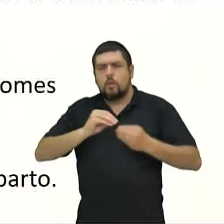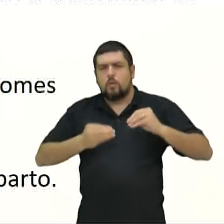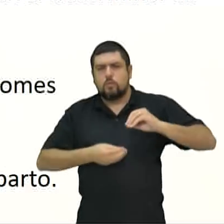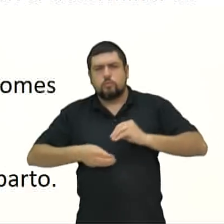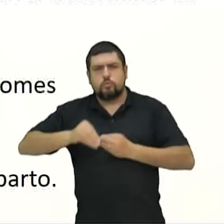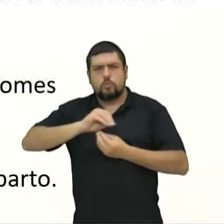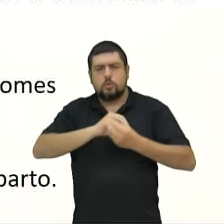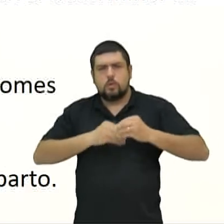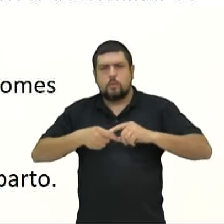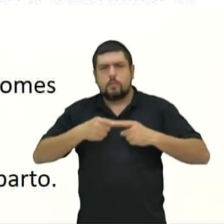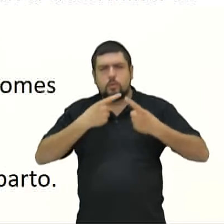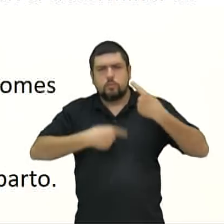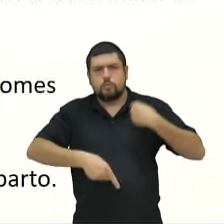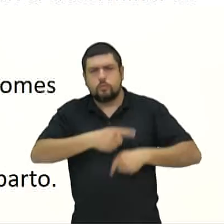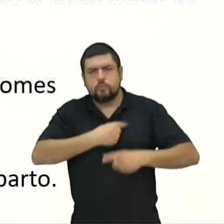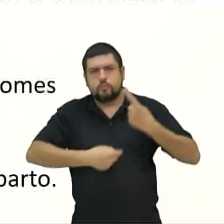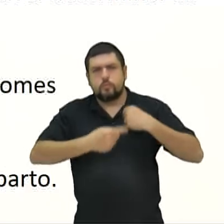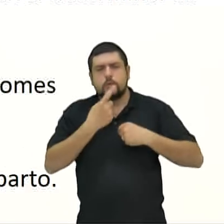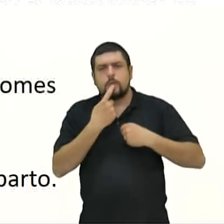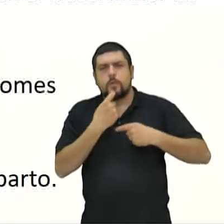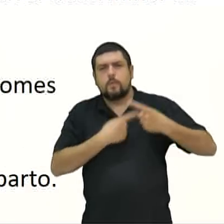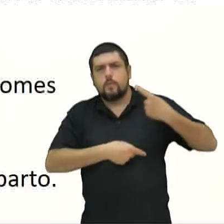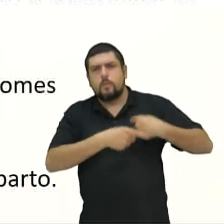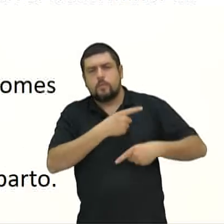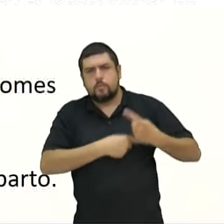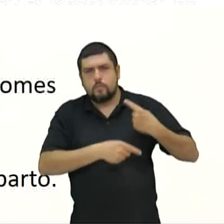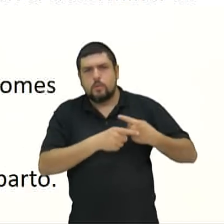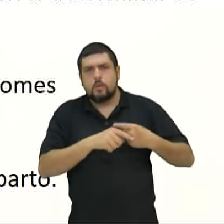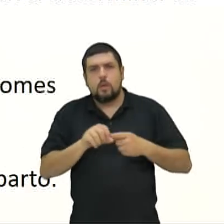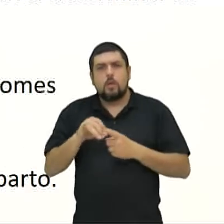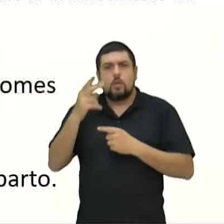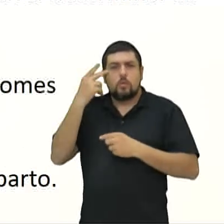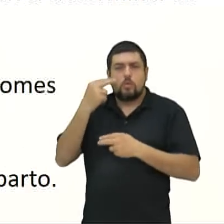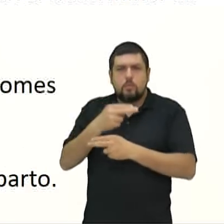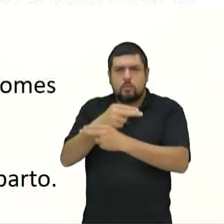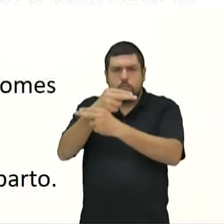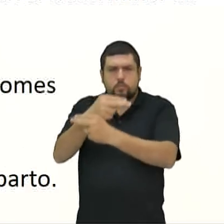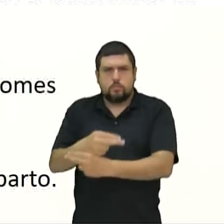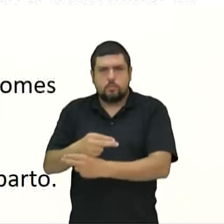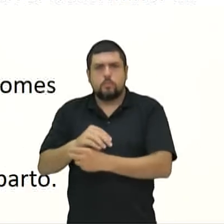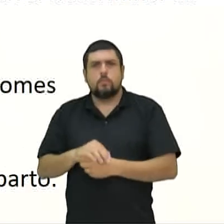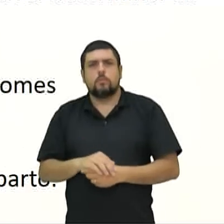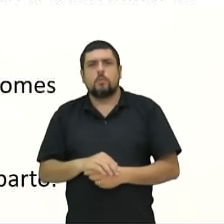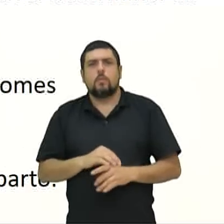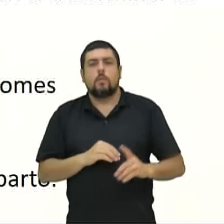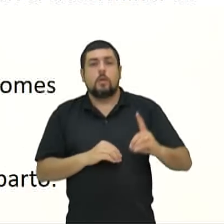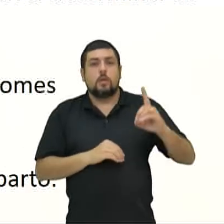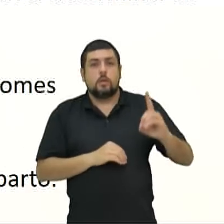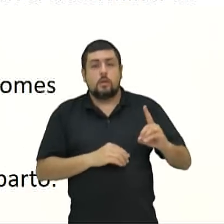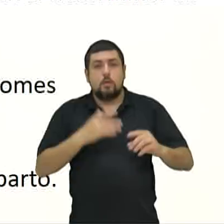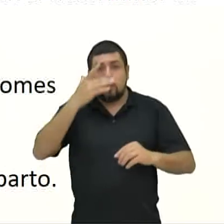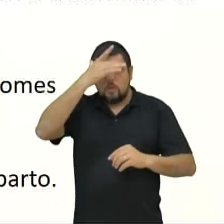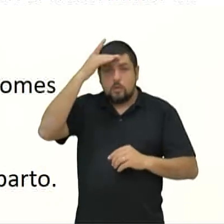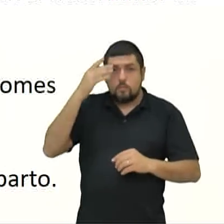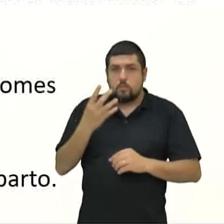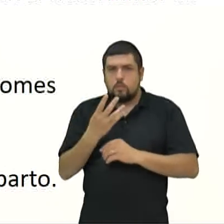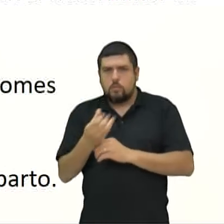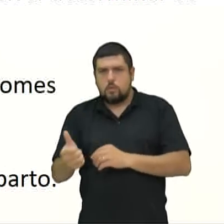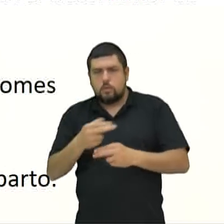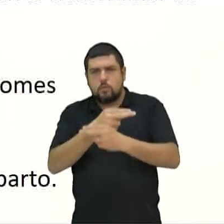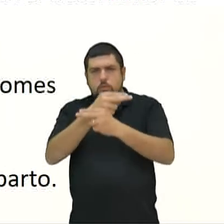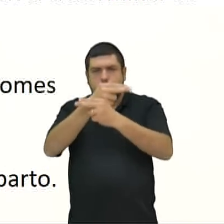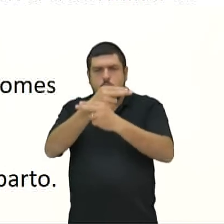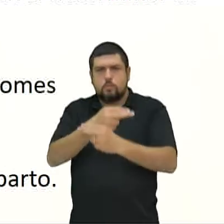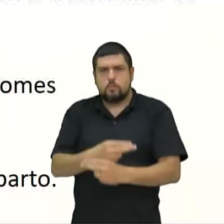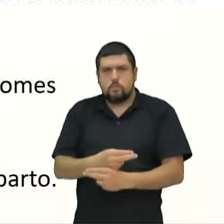sanguínea, é possível determinar se o indivíduo tem número normal de cromossomos? Letra D. Uma pessoa com 46 cromossomos em